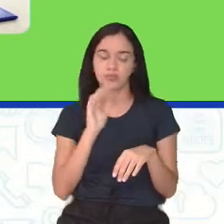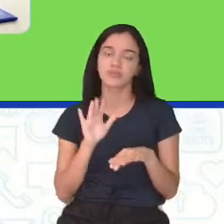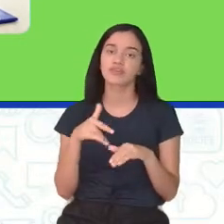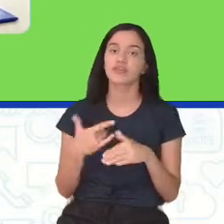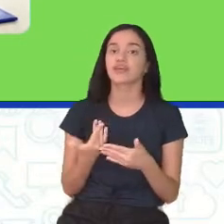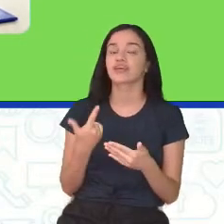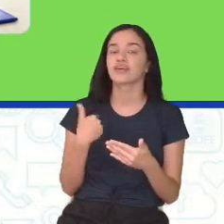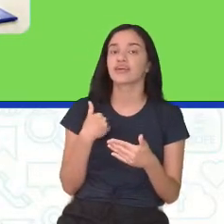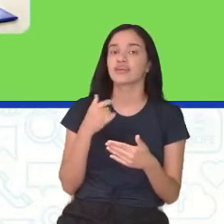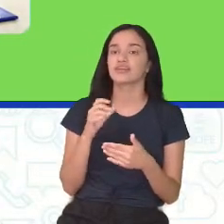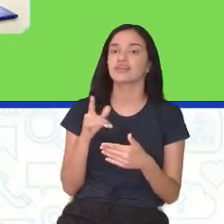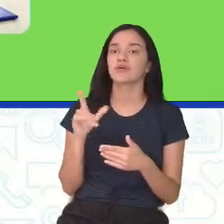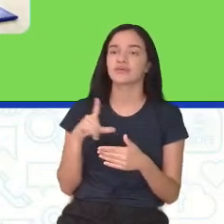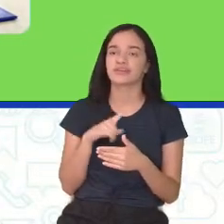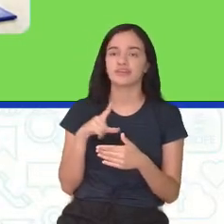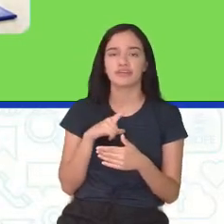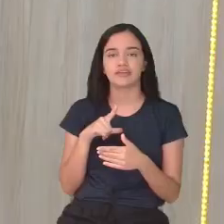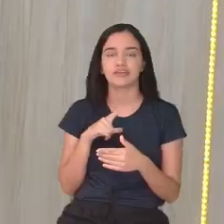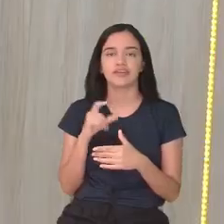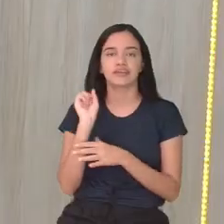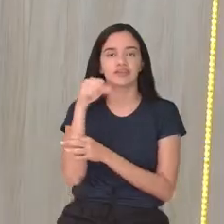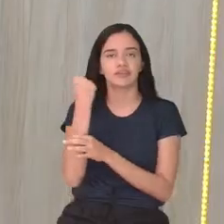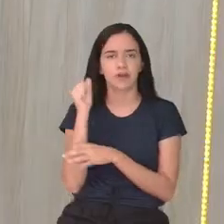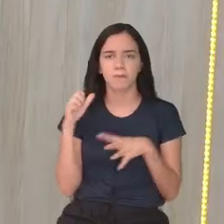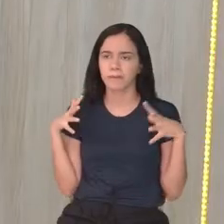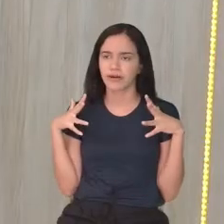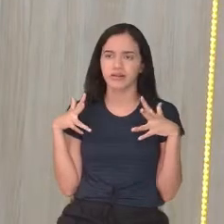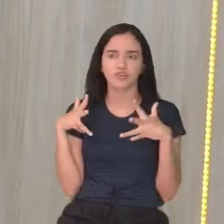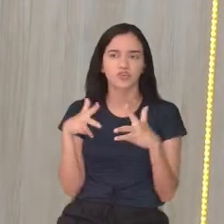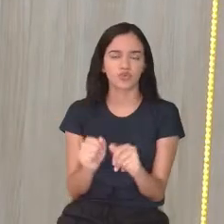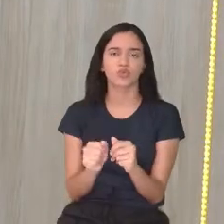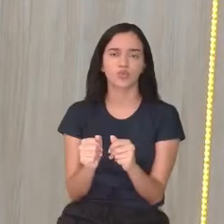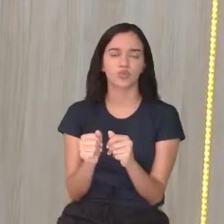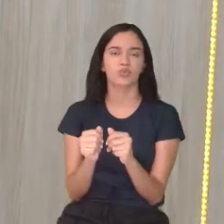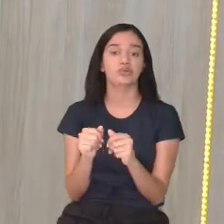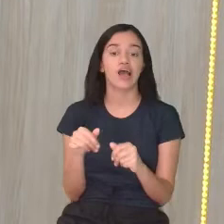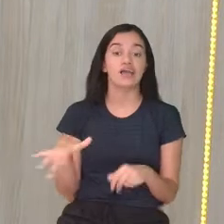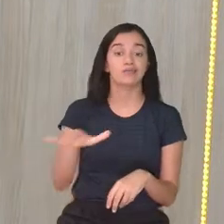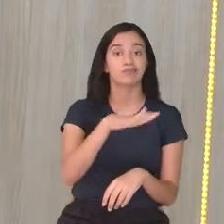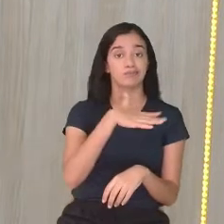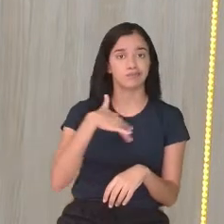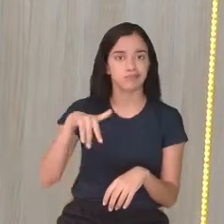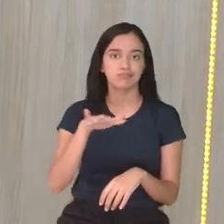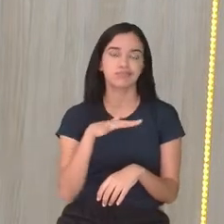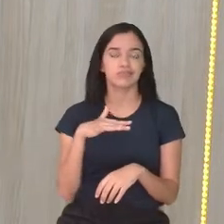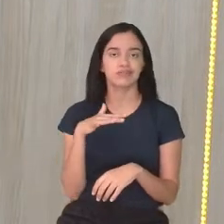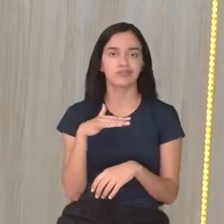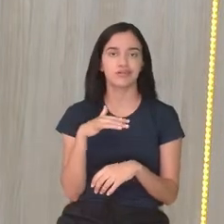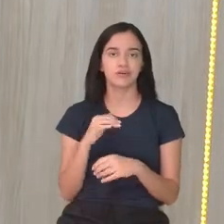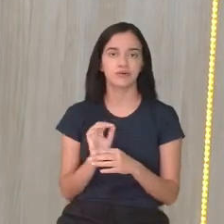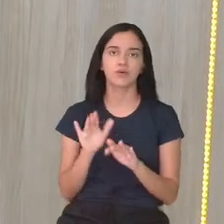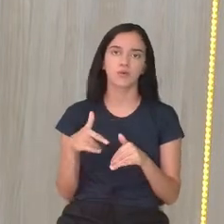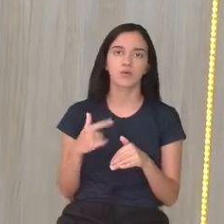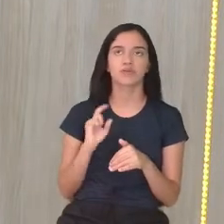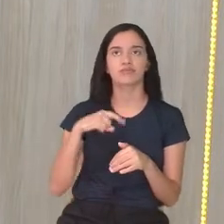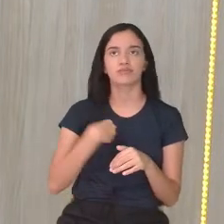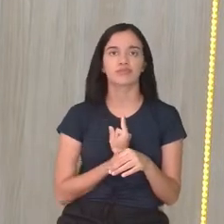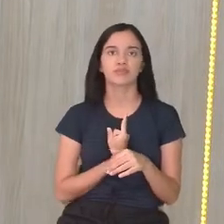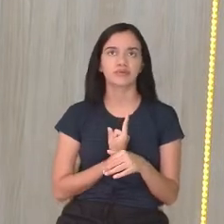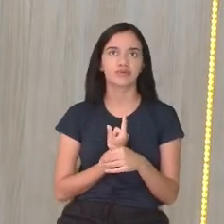e a ginástica para todos, que é uma ginástica mais geral, digamos assim, né? É quando a